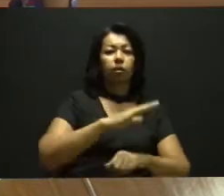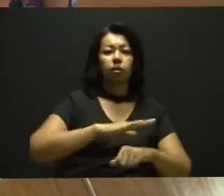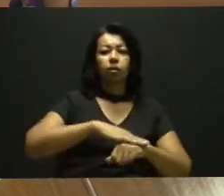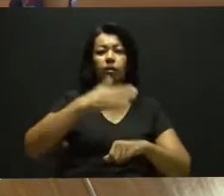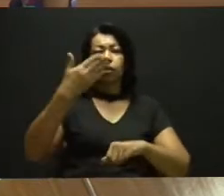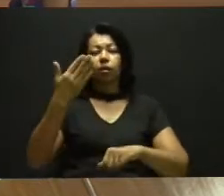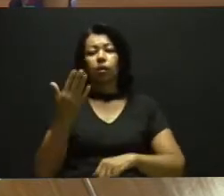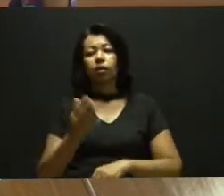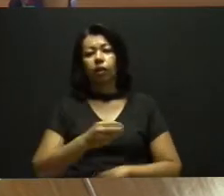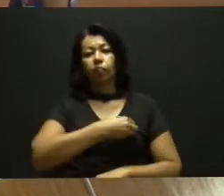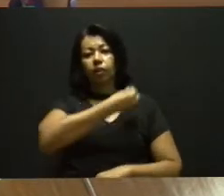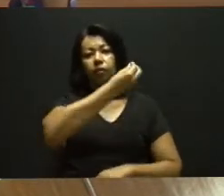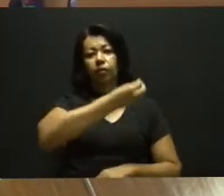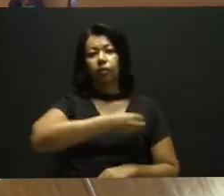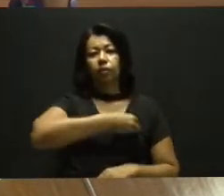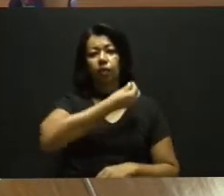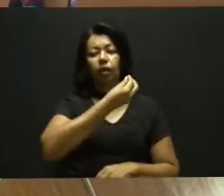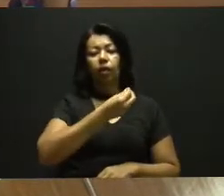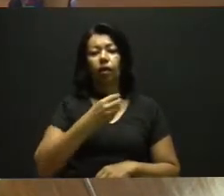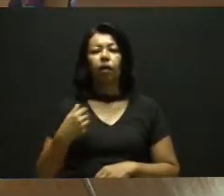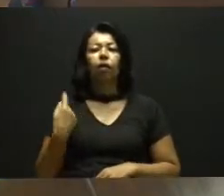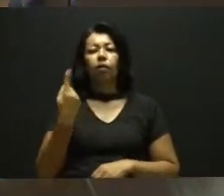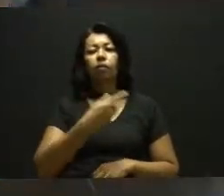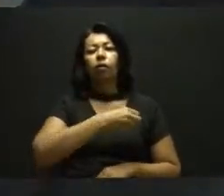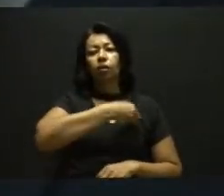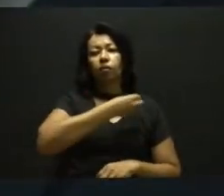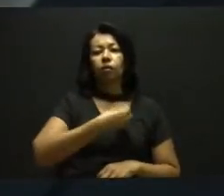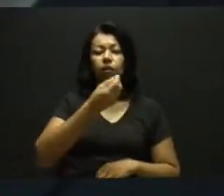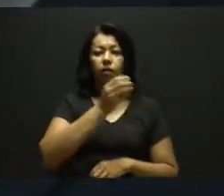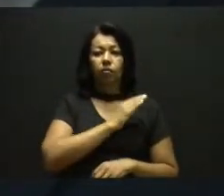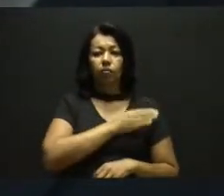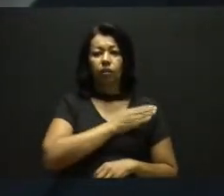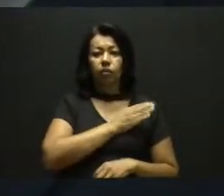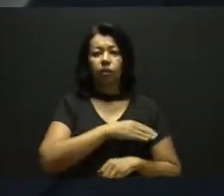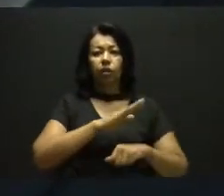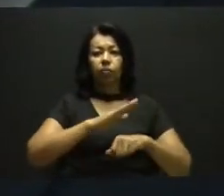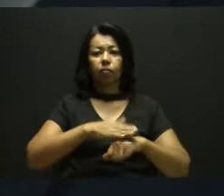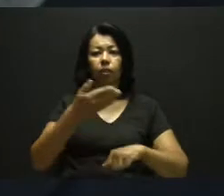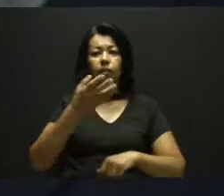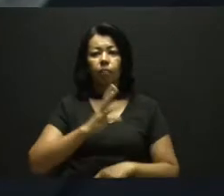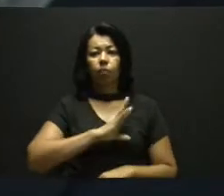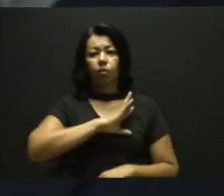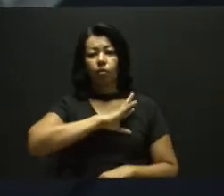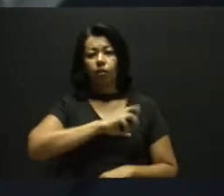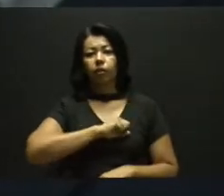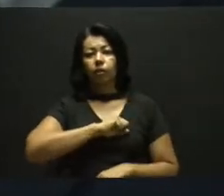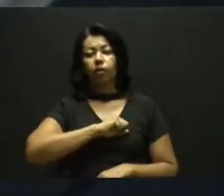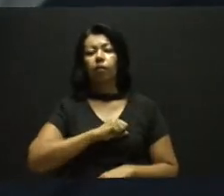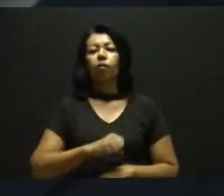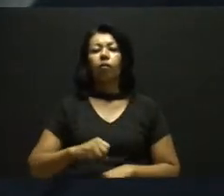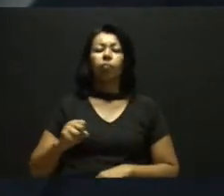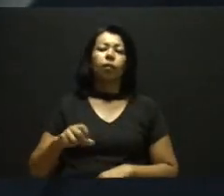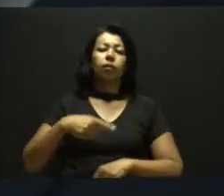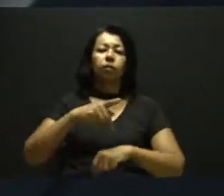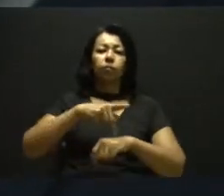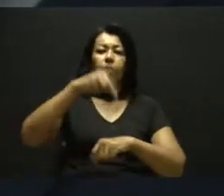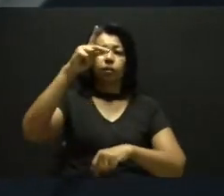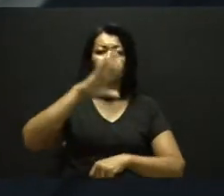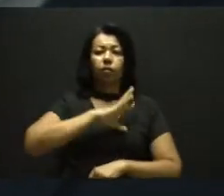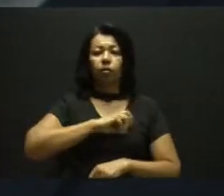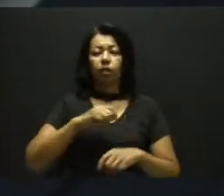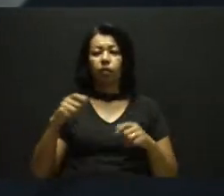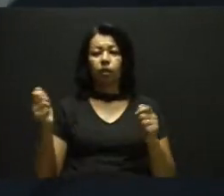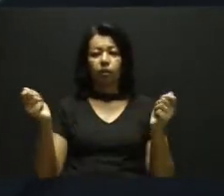bosques quem mais gritava nossa vida e do teu senhor mais amor é bom bater a